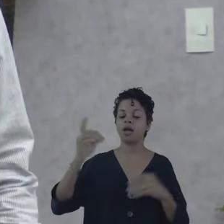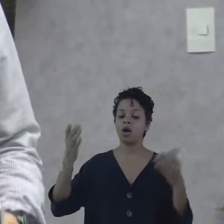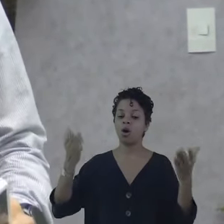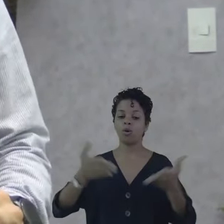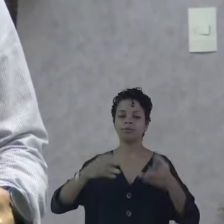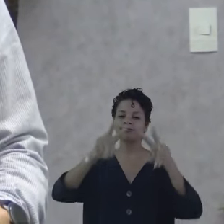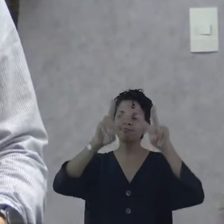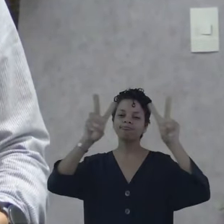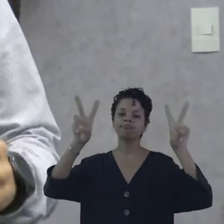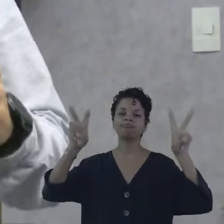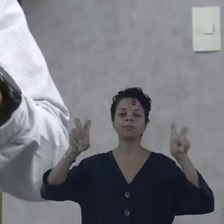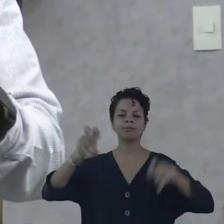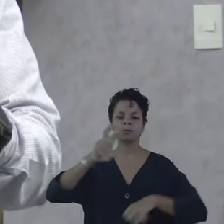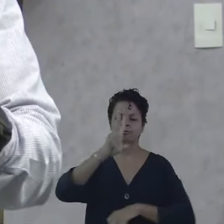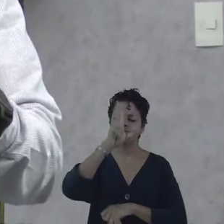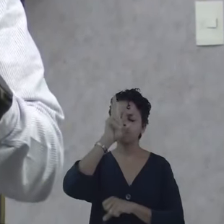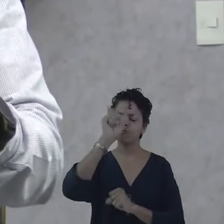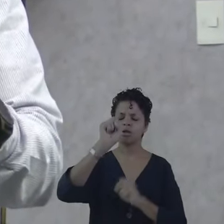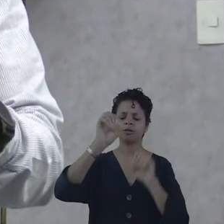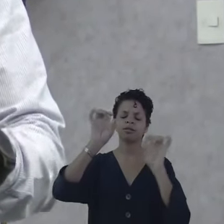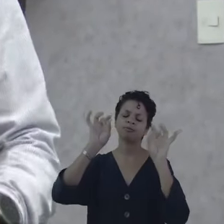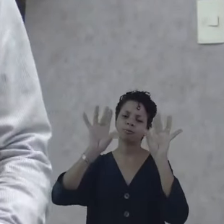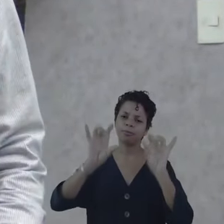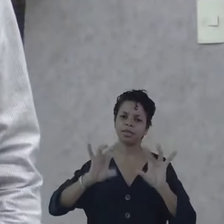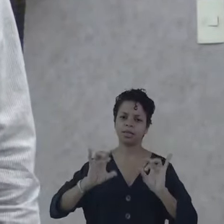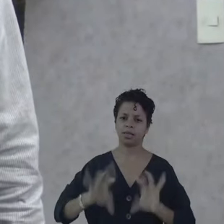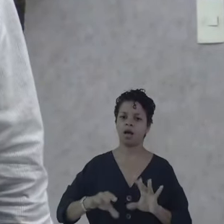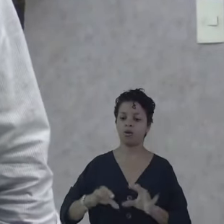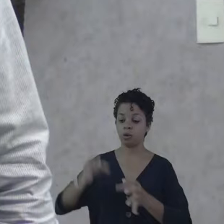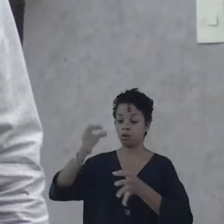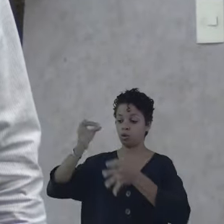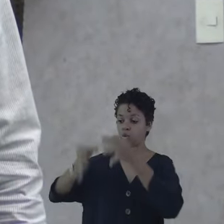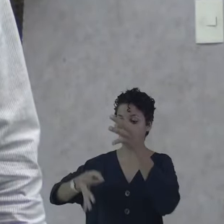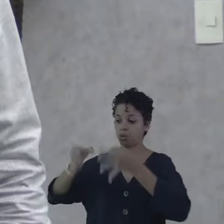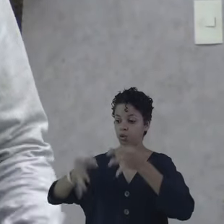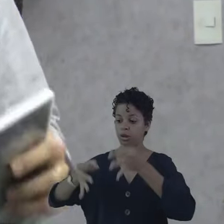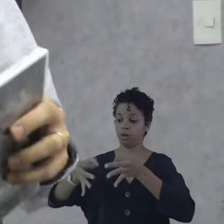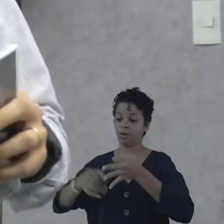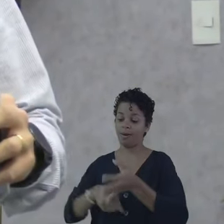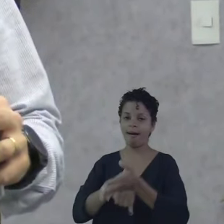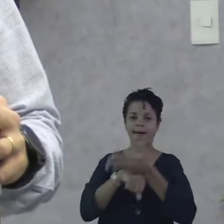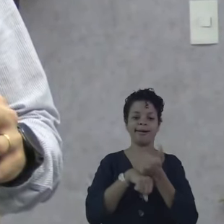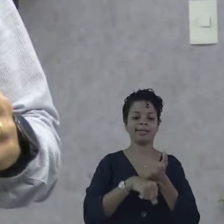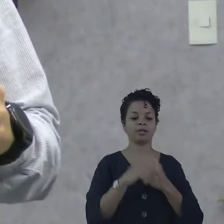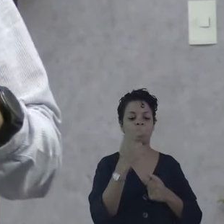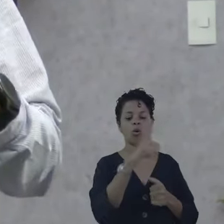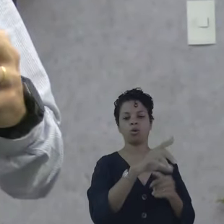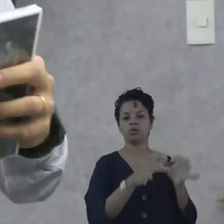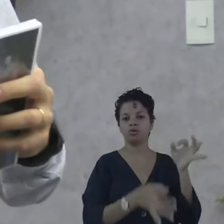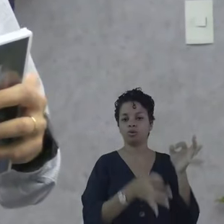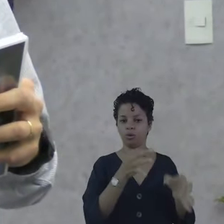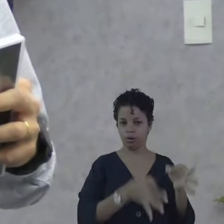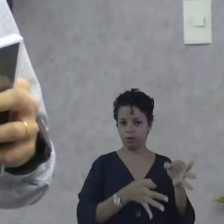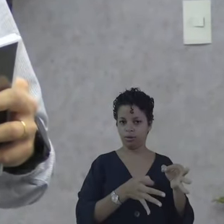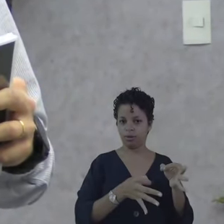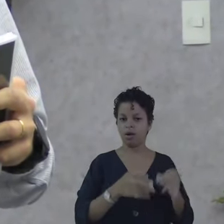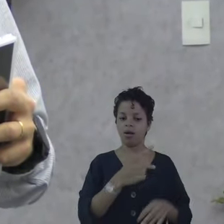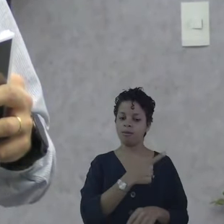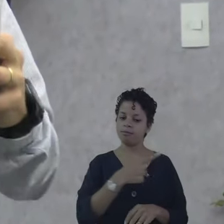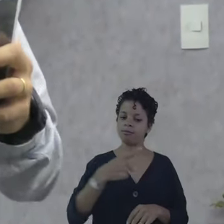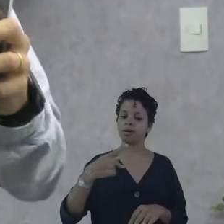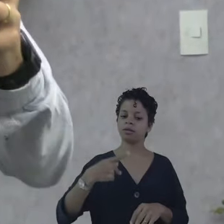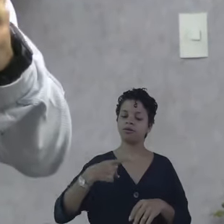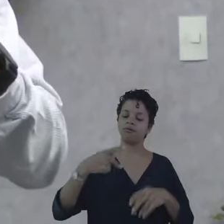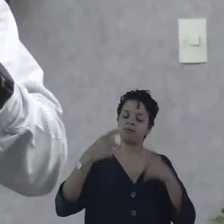especial, o juízo antes do juízo. Pastor Wanderson Domingues vai dividir a palavra conosco e